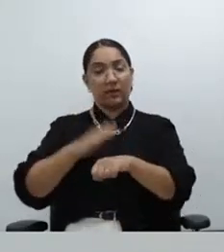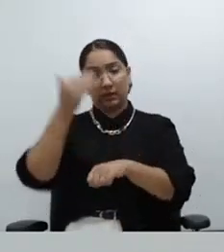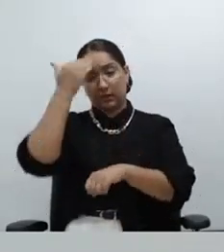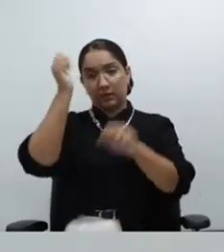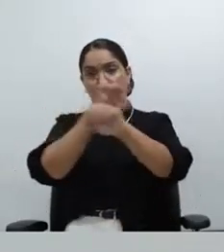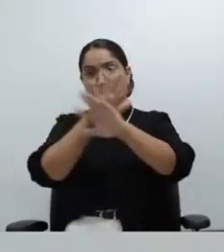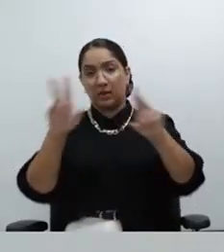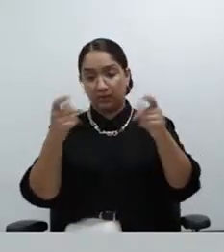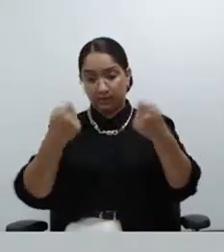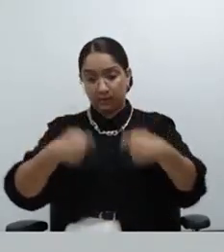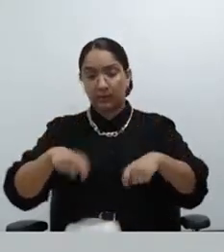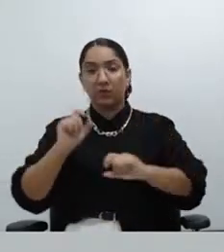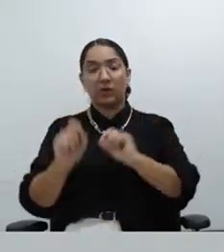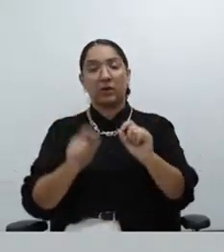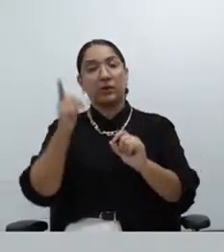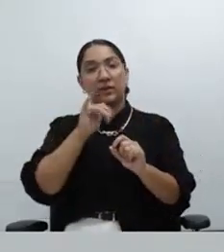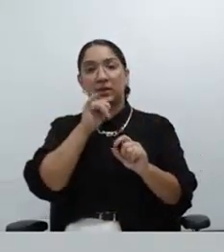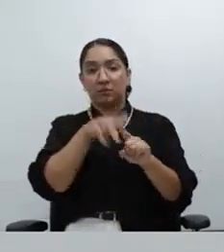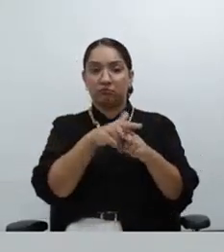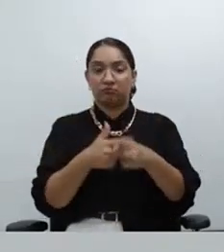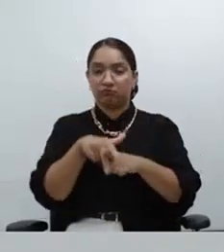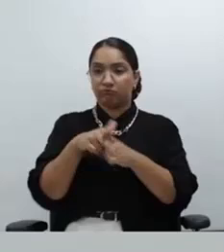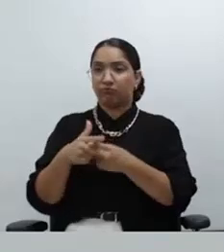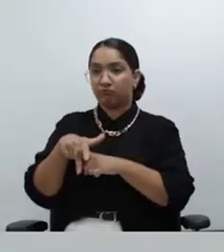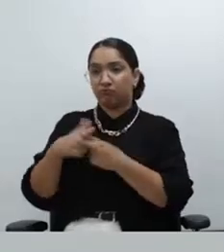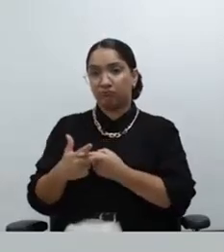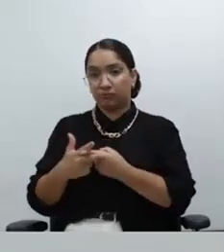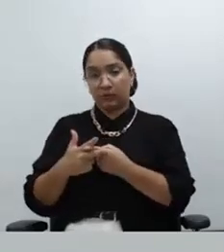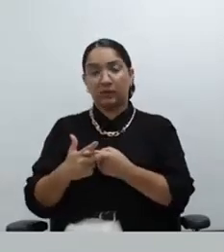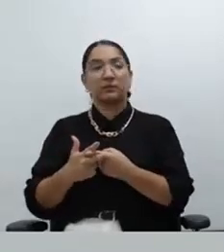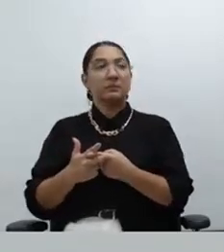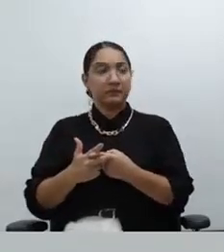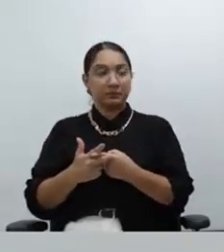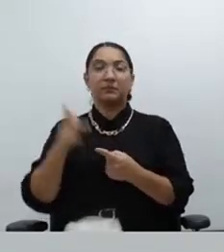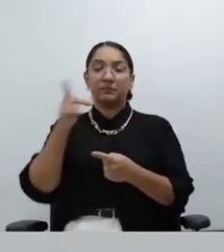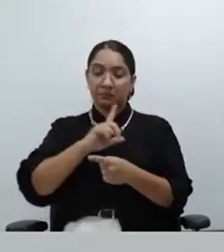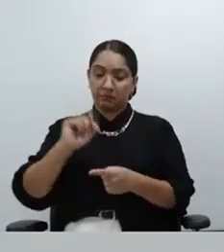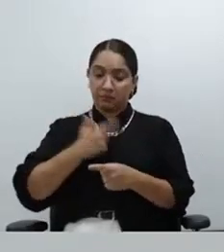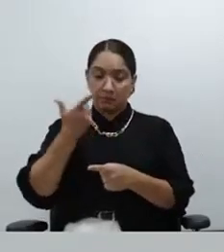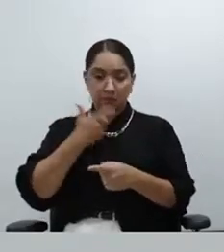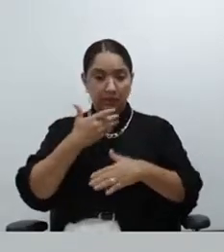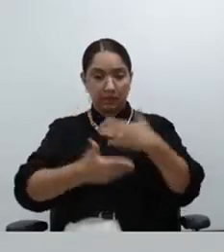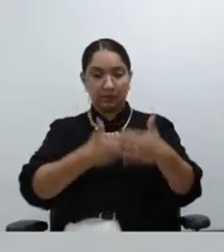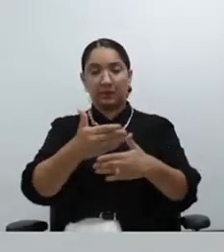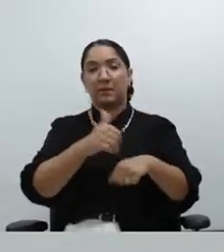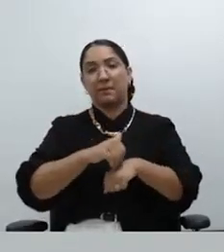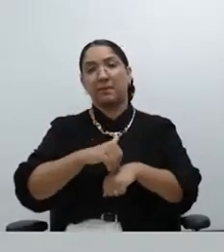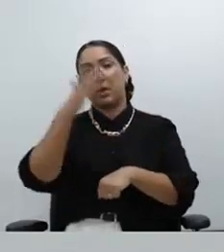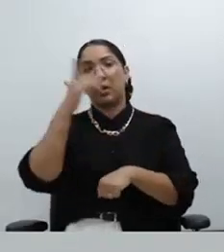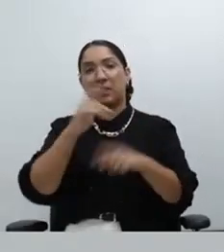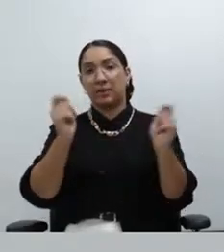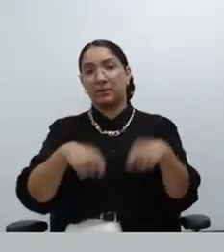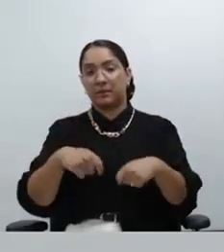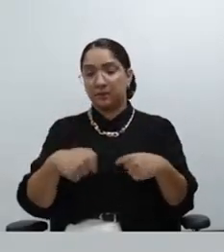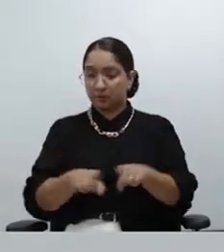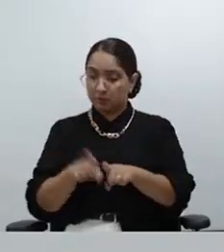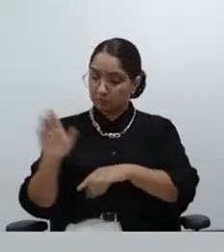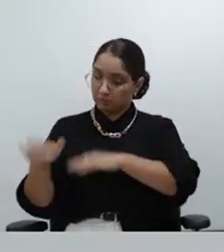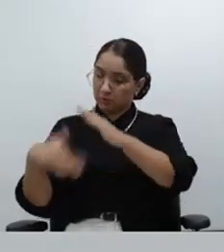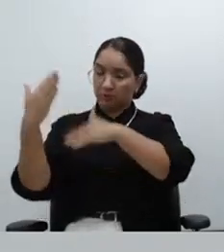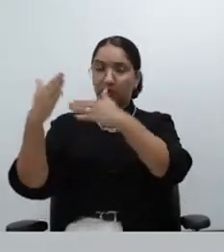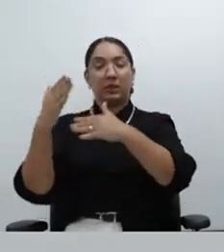de que haja um aperfeiçoamento desses atos, para que a gente tenha cada vez mais uma possibilidade de